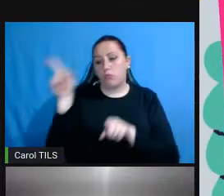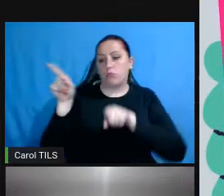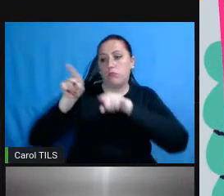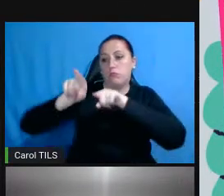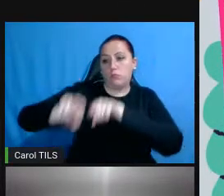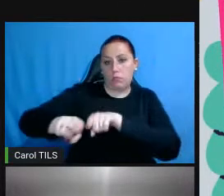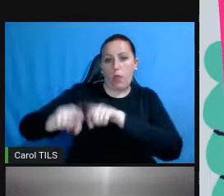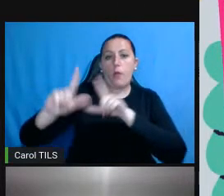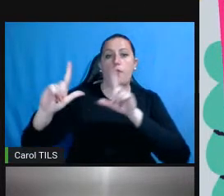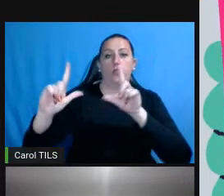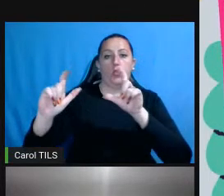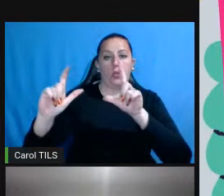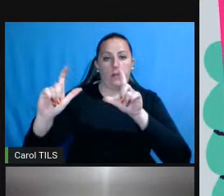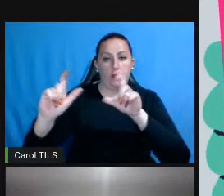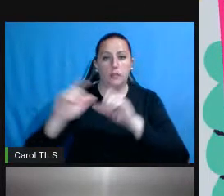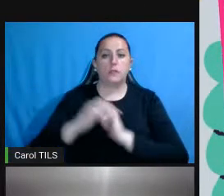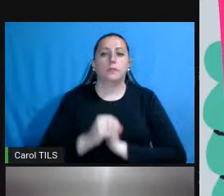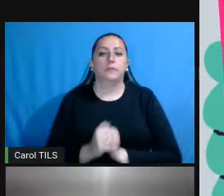fotográfico.